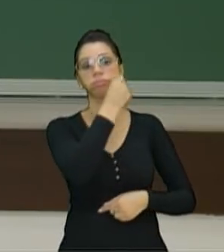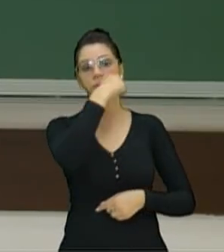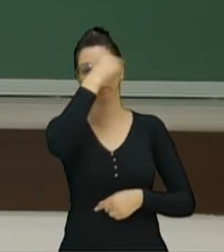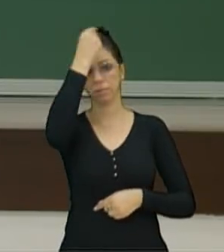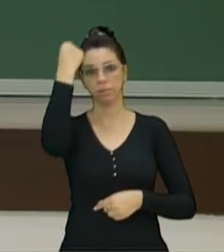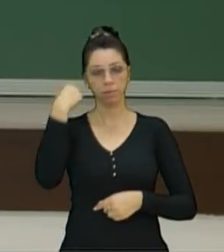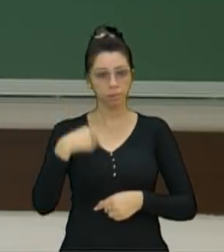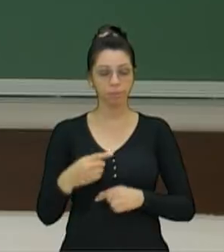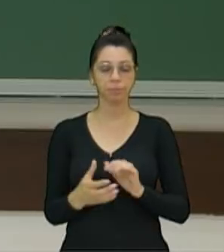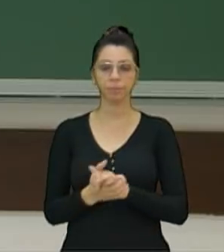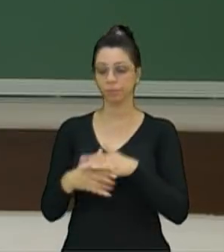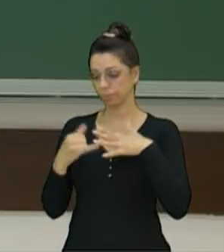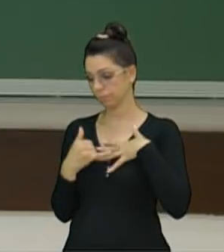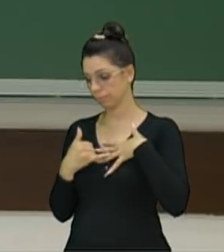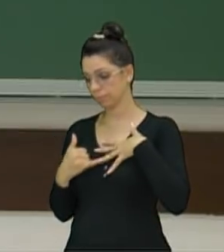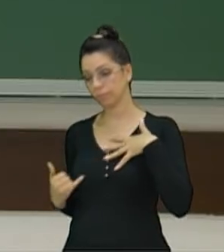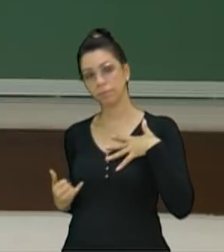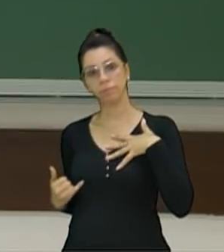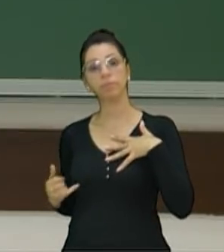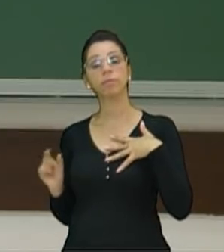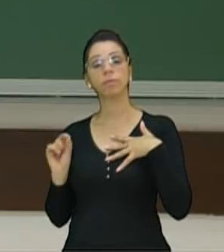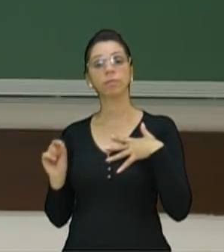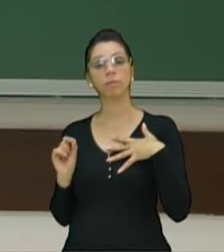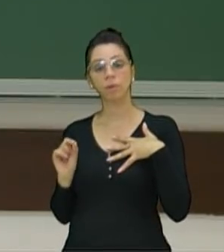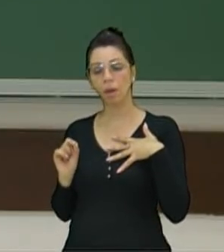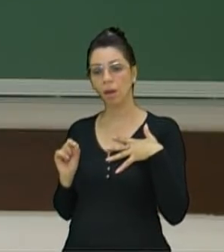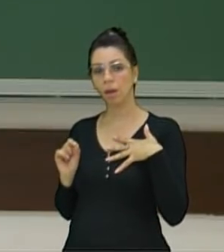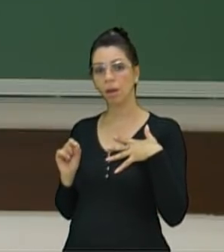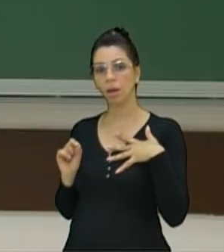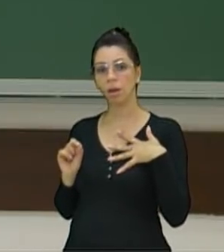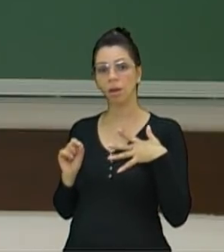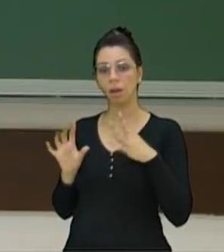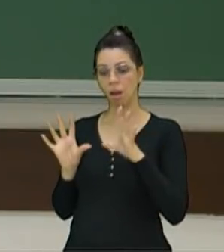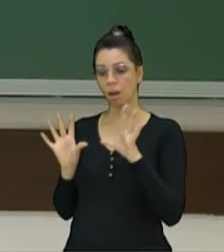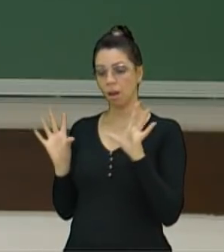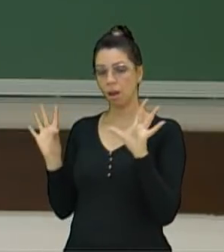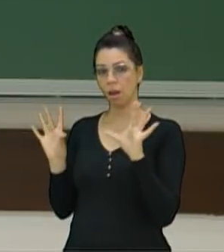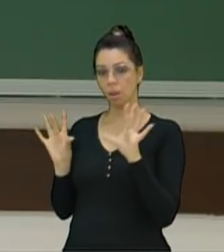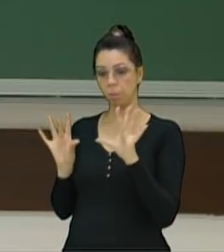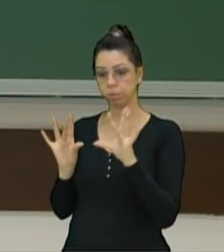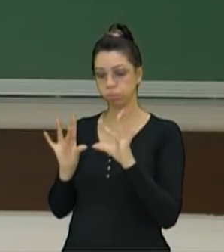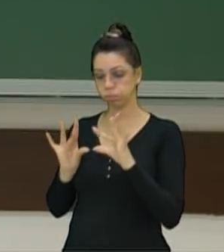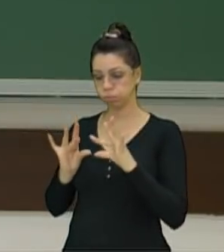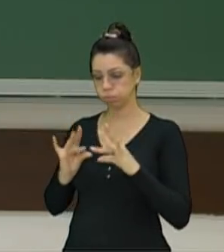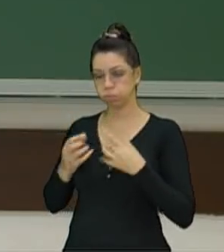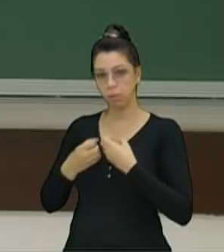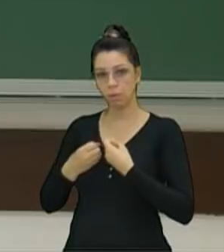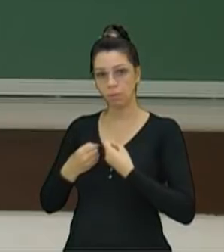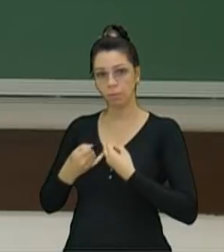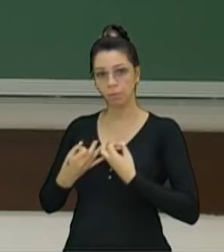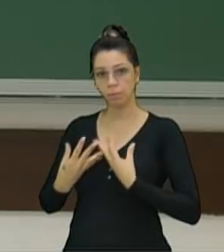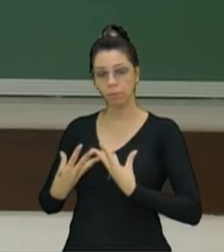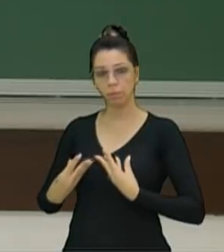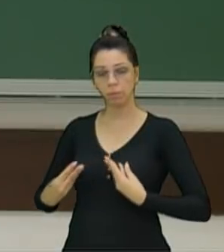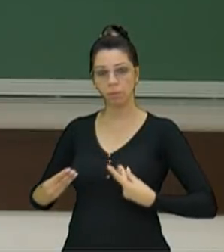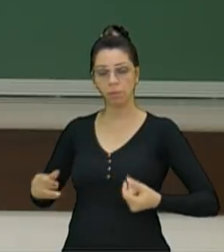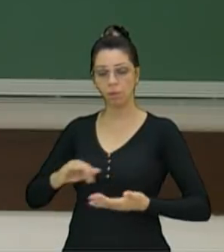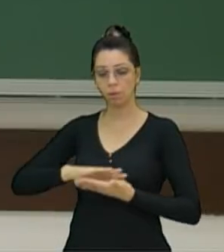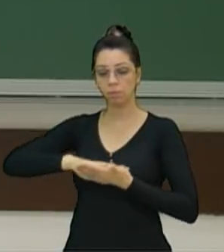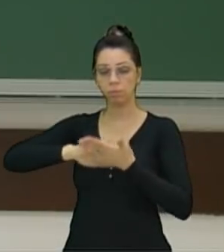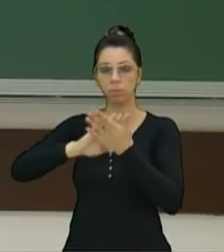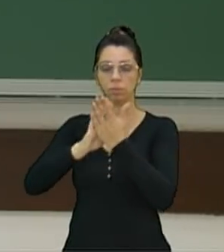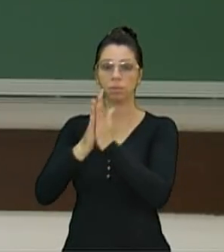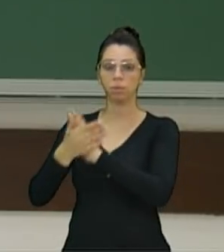sanguíneos. A linfa, ela vai drenar o excesso de líquidos, ela vai filtrar também, eliminando